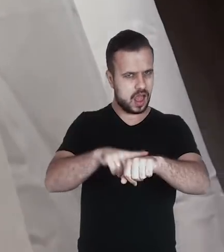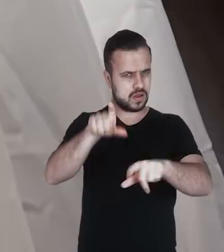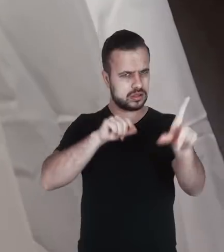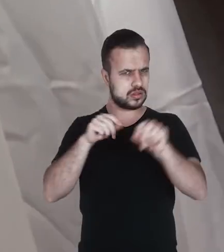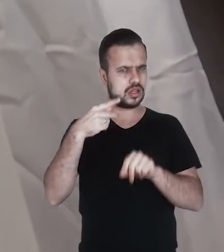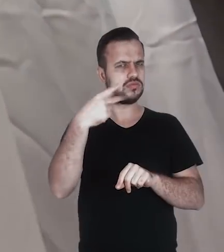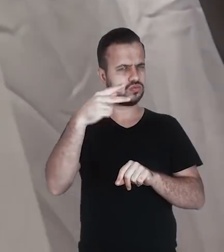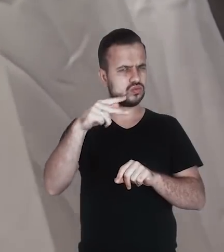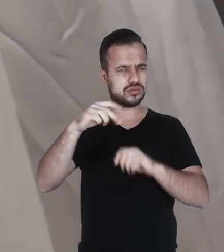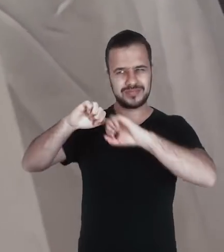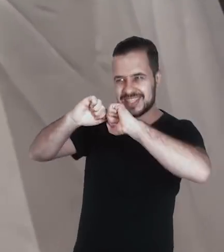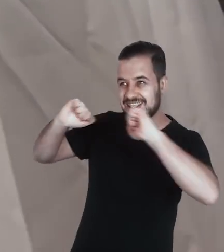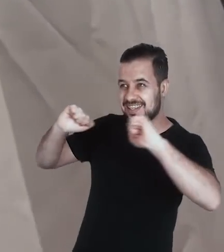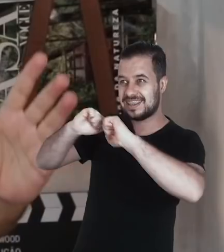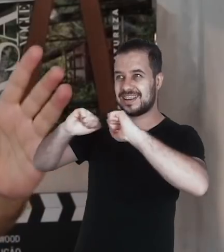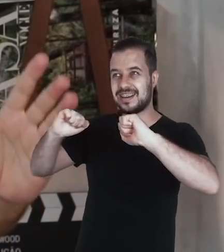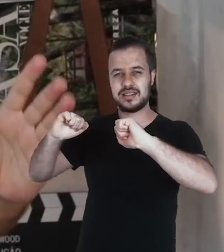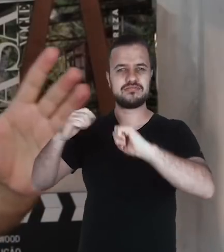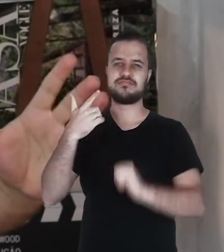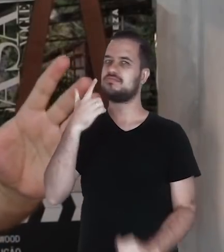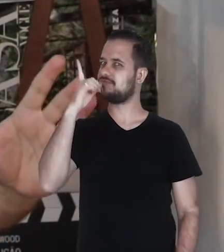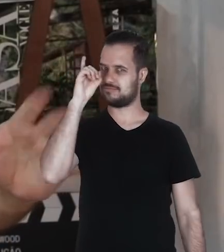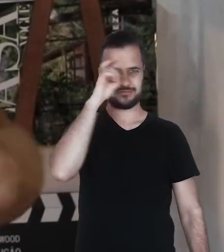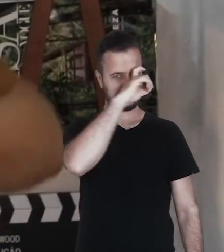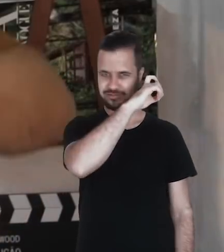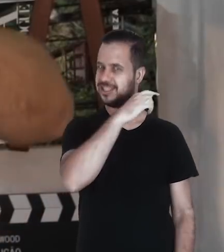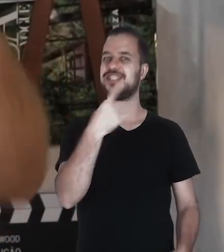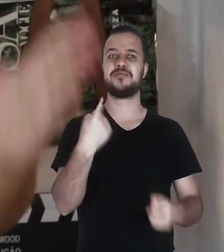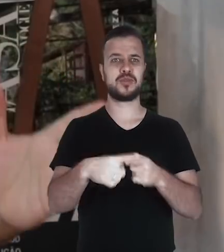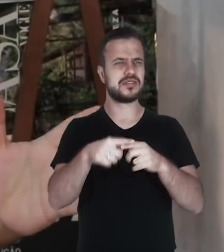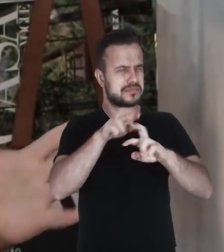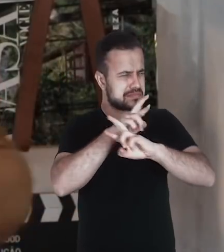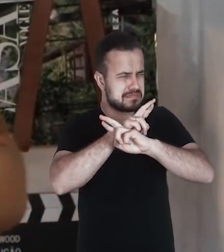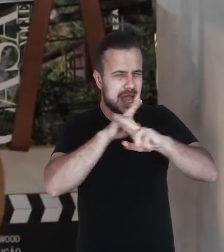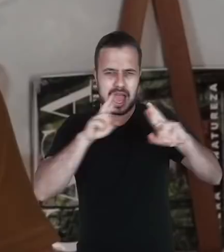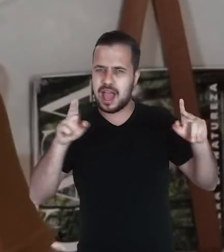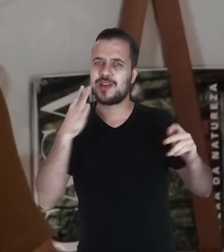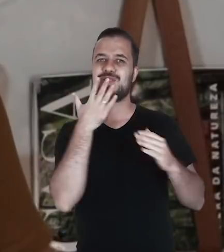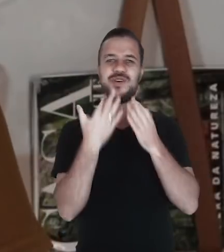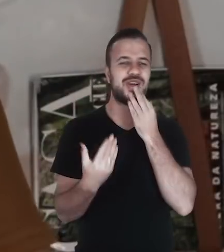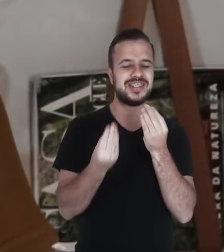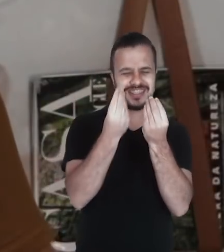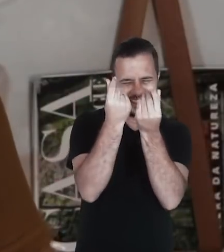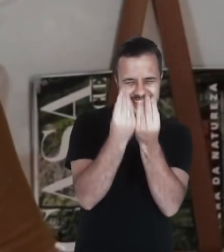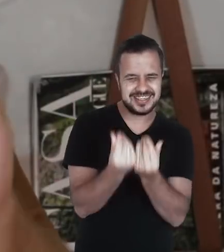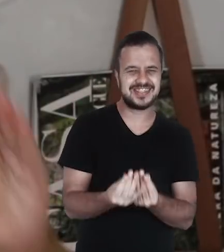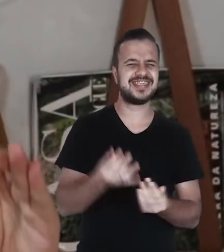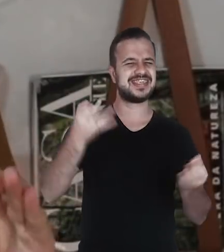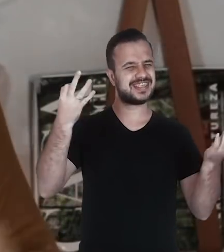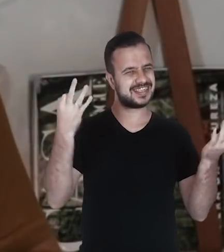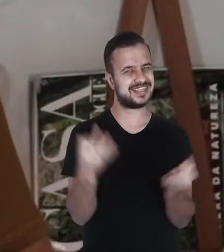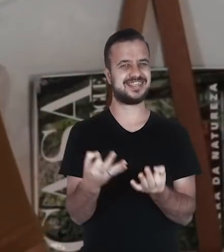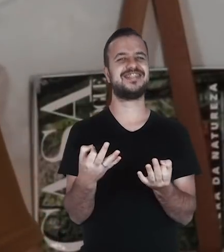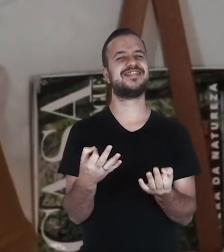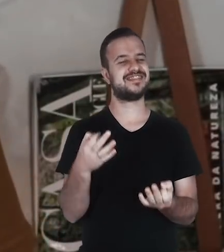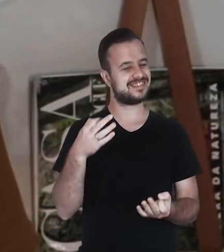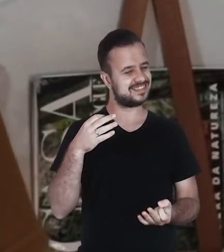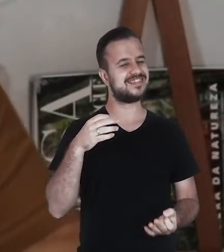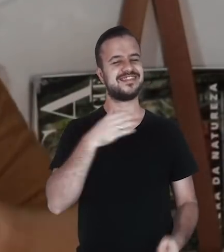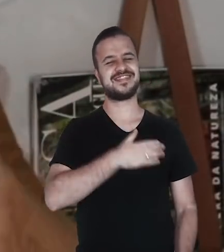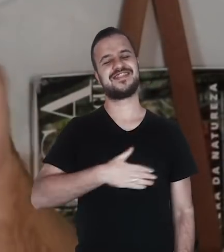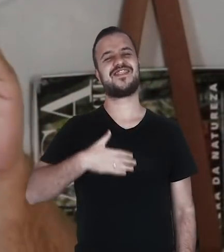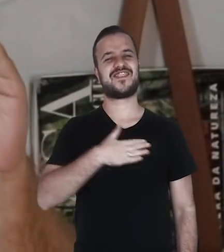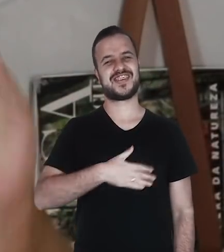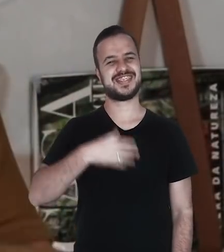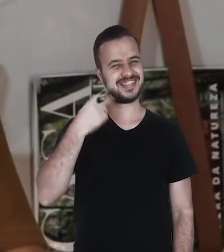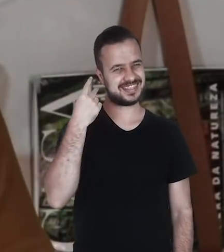de escolher a sua cortina, você não vai ter nenhuma dificuldade porque tem vários modelos, cores e texturas. Com certeza vai ter alguma aí